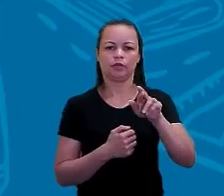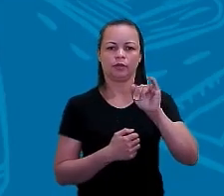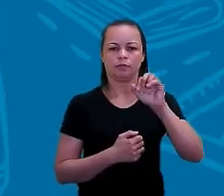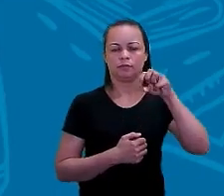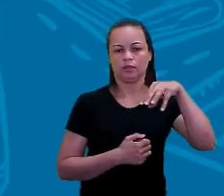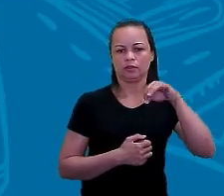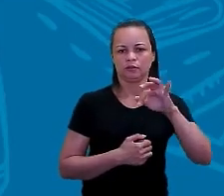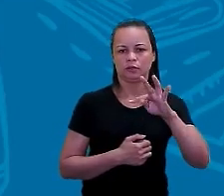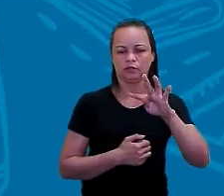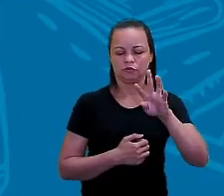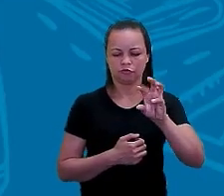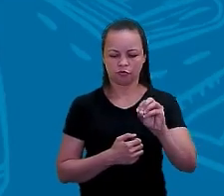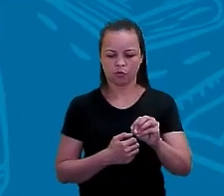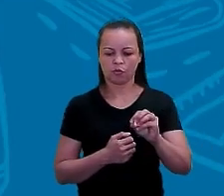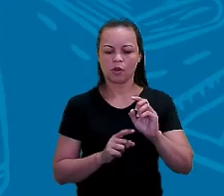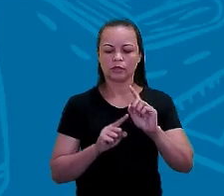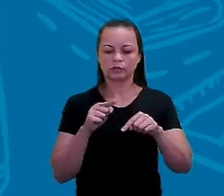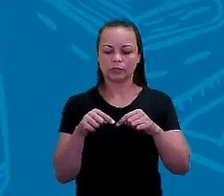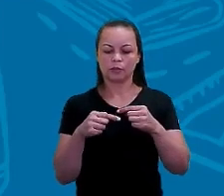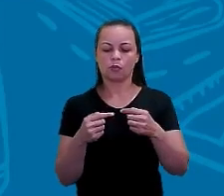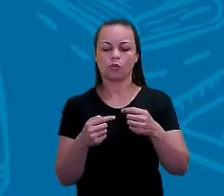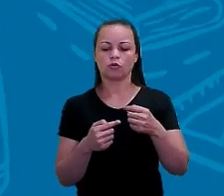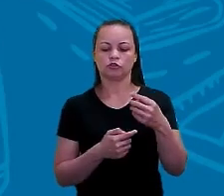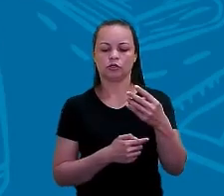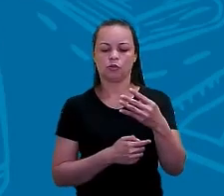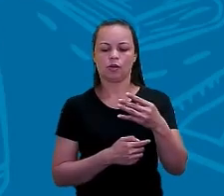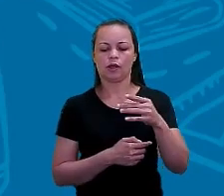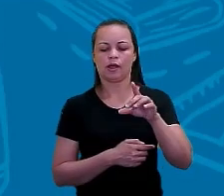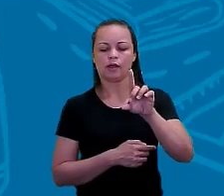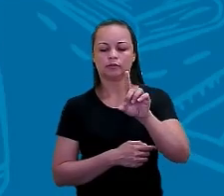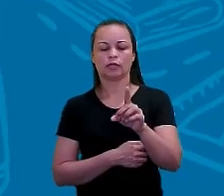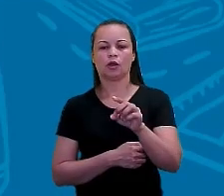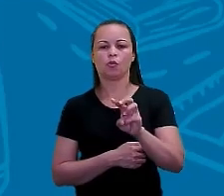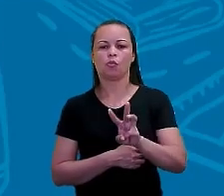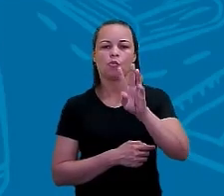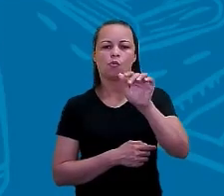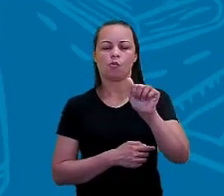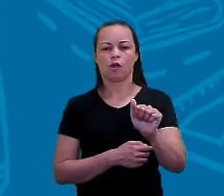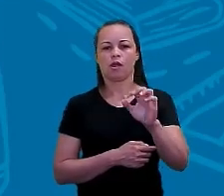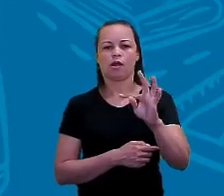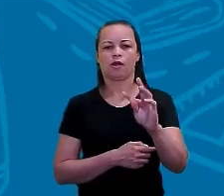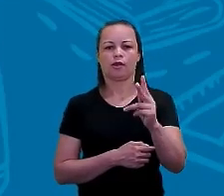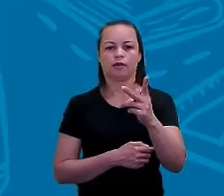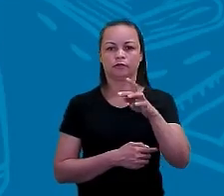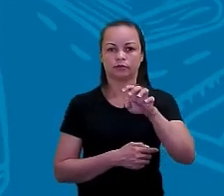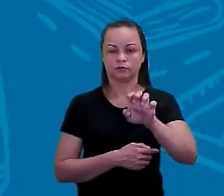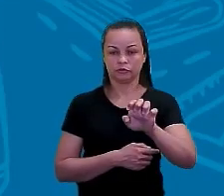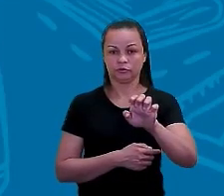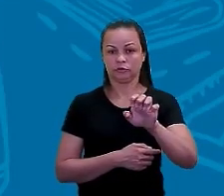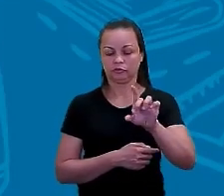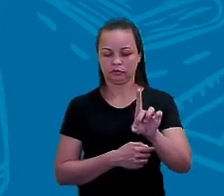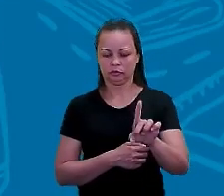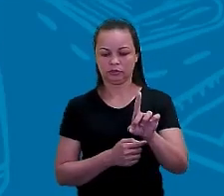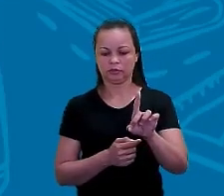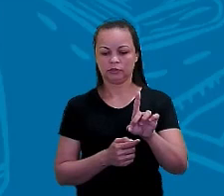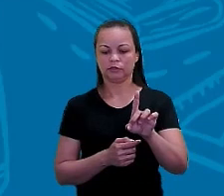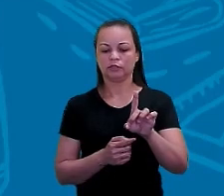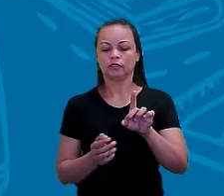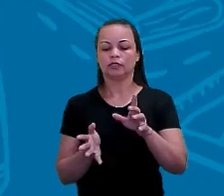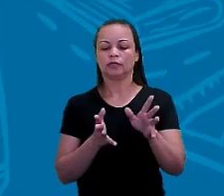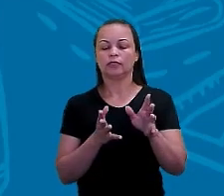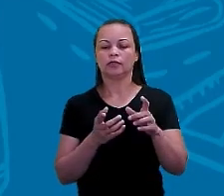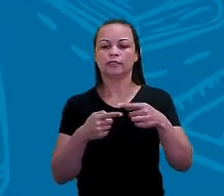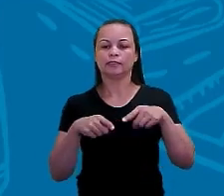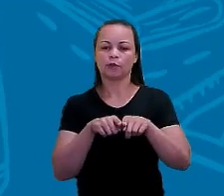usar watched, que é o verbo no passado, que eu estou afirmando. E a mesma coisa com had, que é o passado de